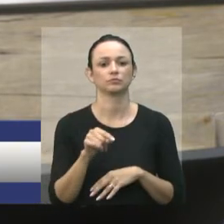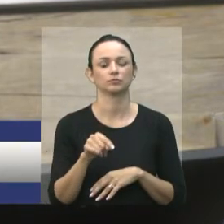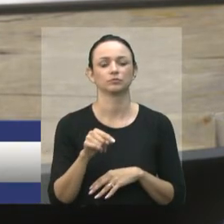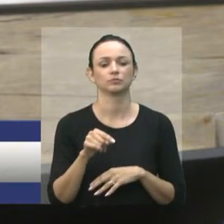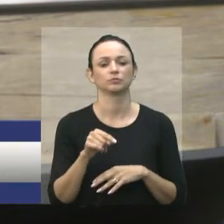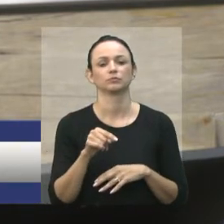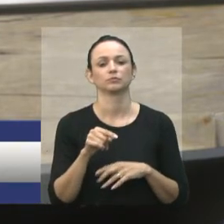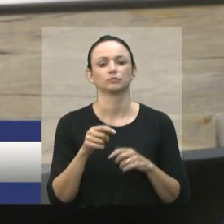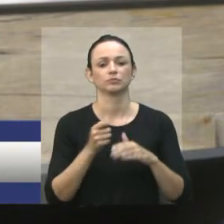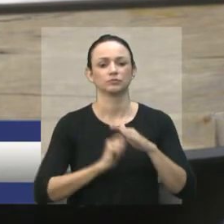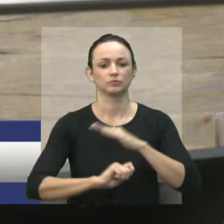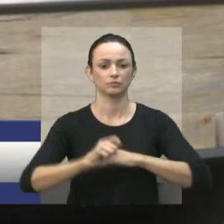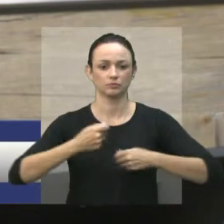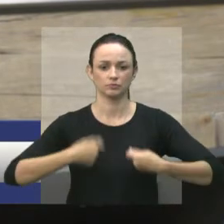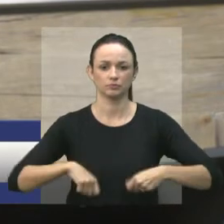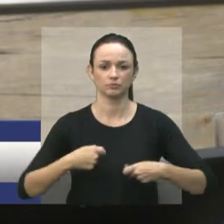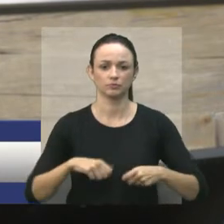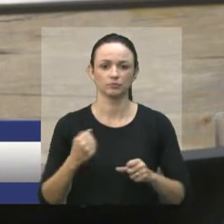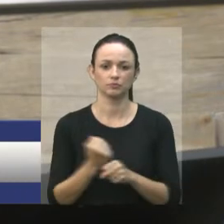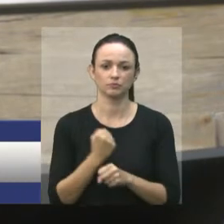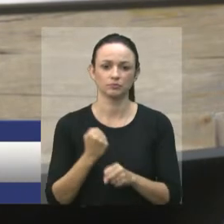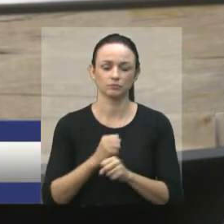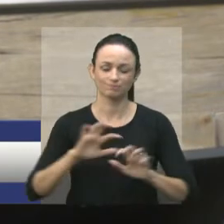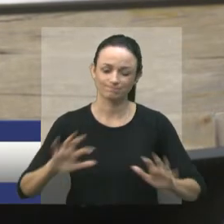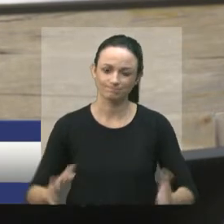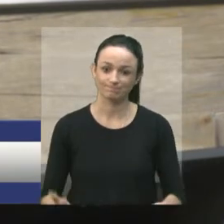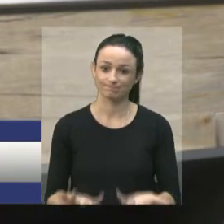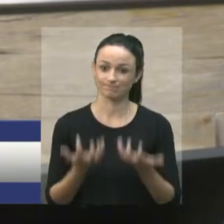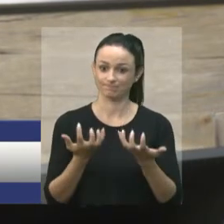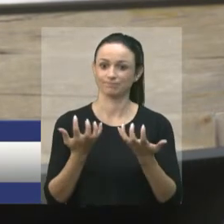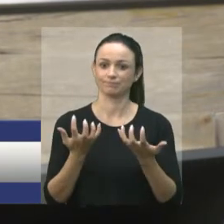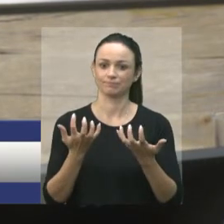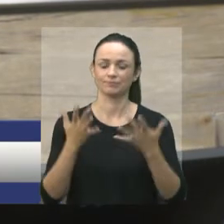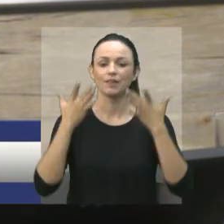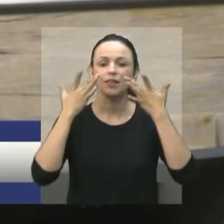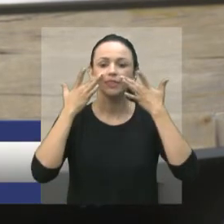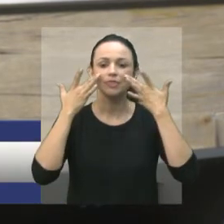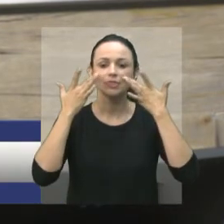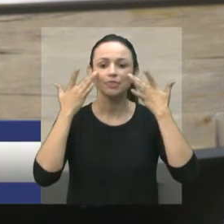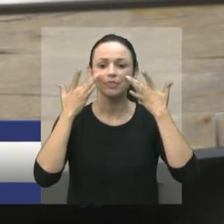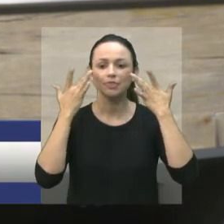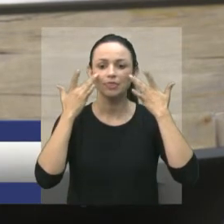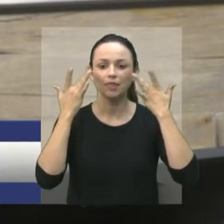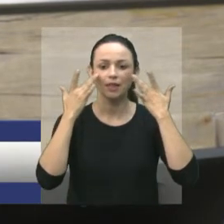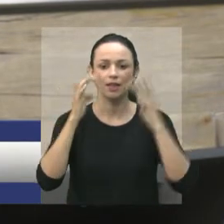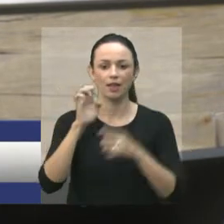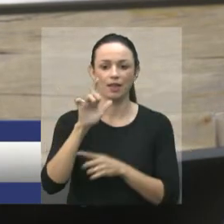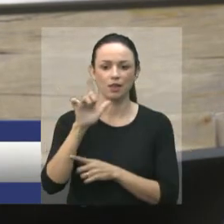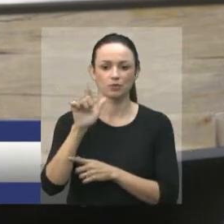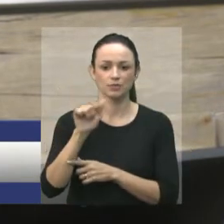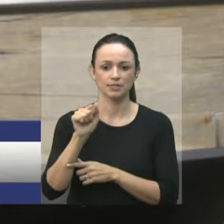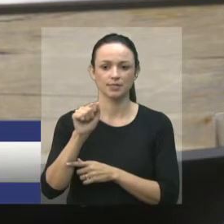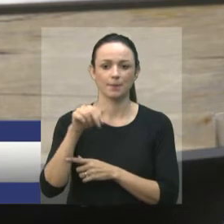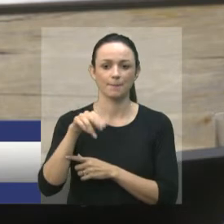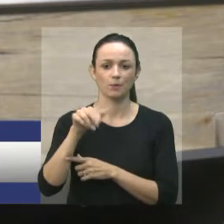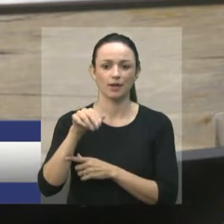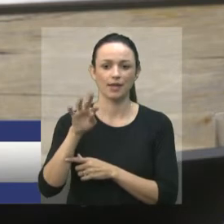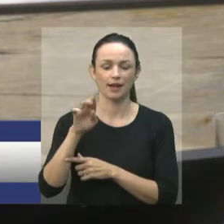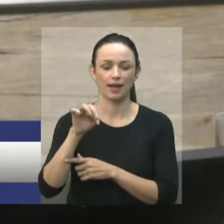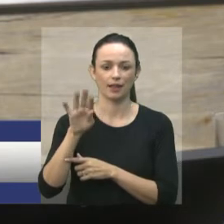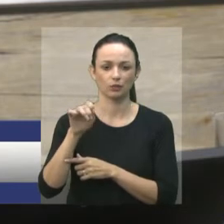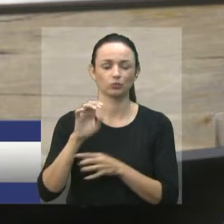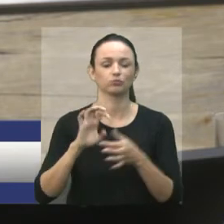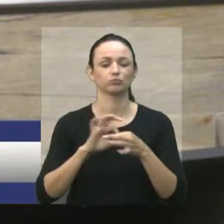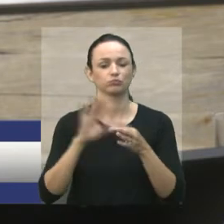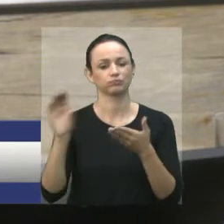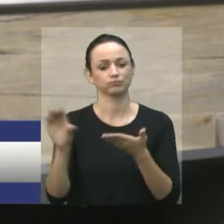dos investimentos necessários para a reforma e revitalização do Teatro Municipal Elza Munerato, prevendo que sejam deixados